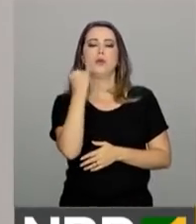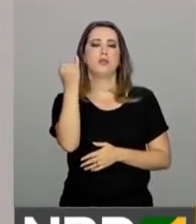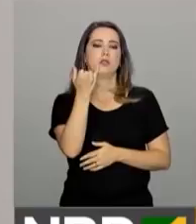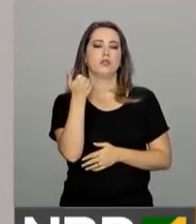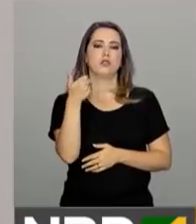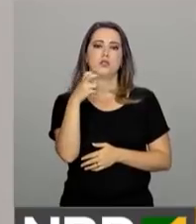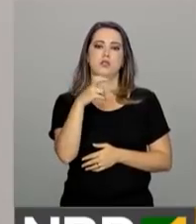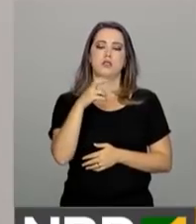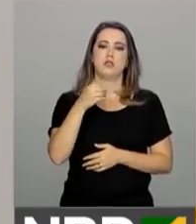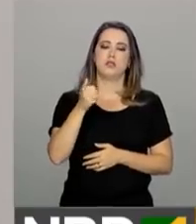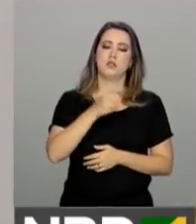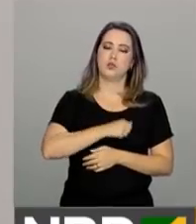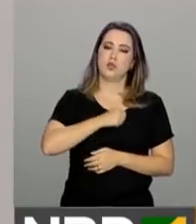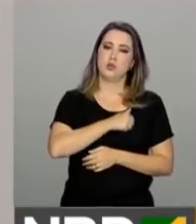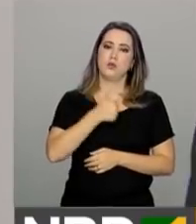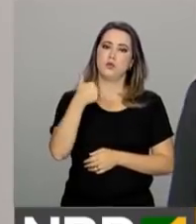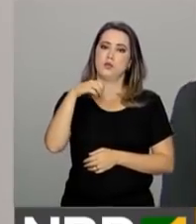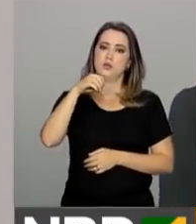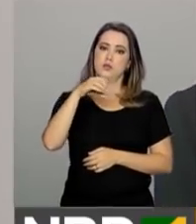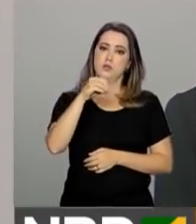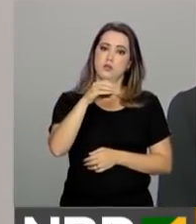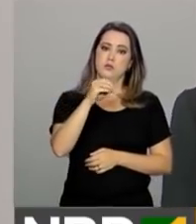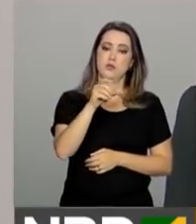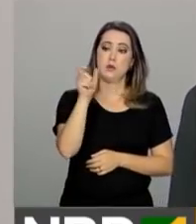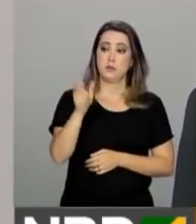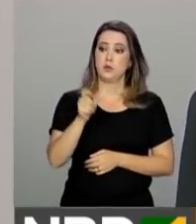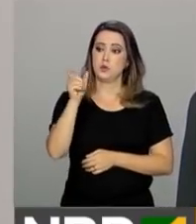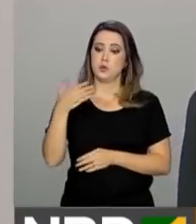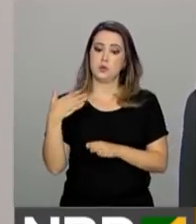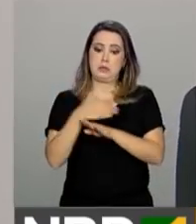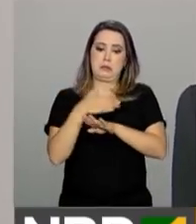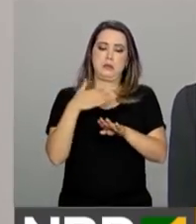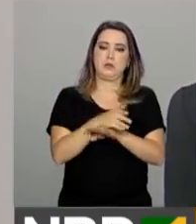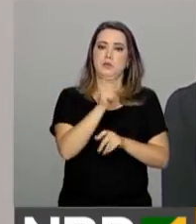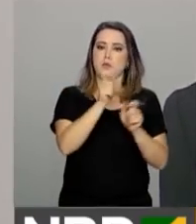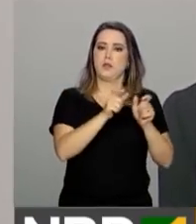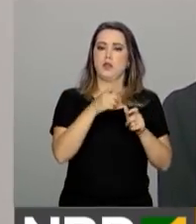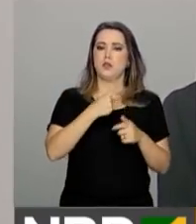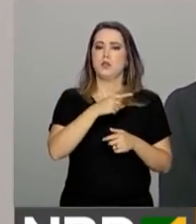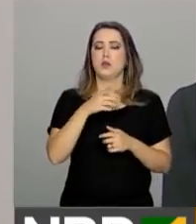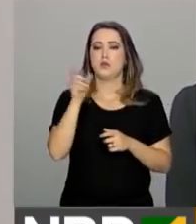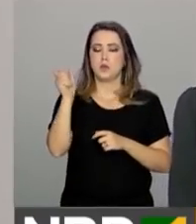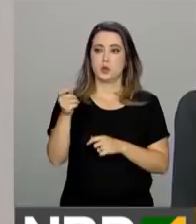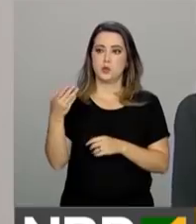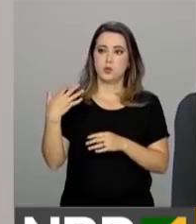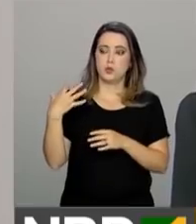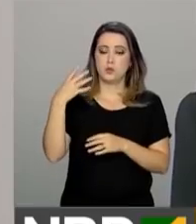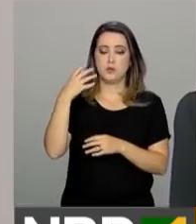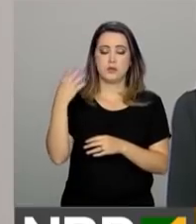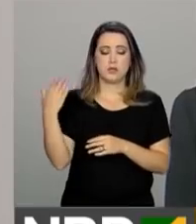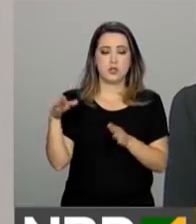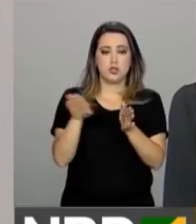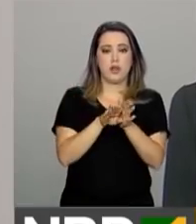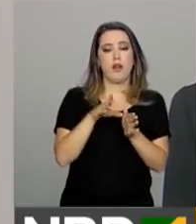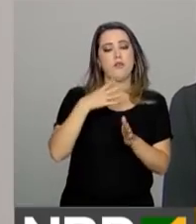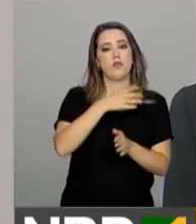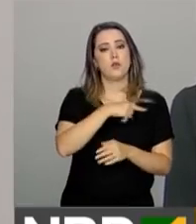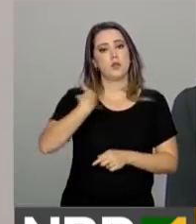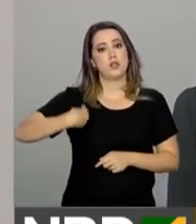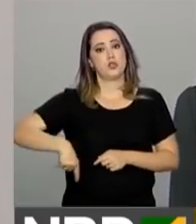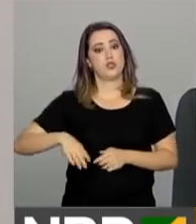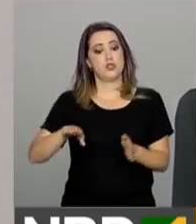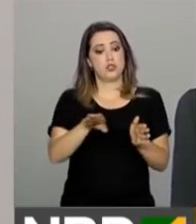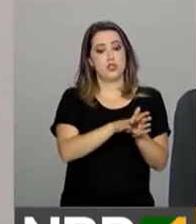hospedaria de imigrantes em são paulo começou a receber seus primeiros imigrantes chineses e